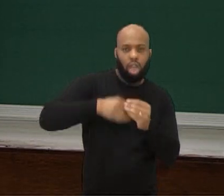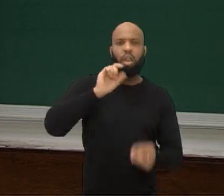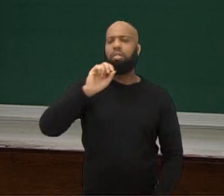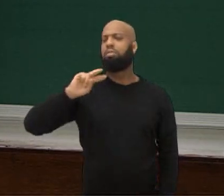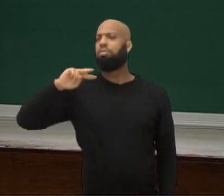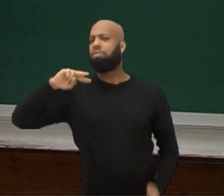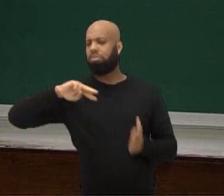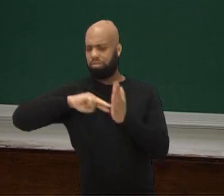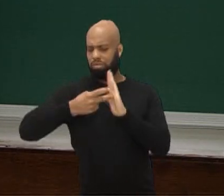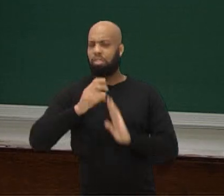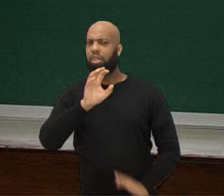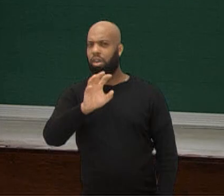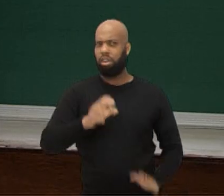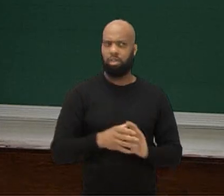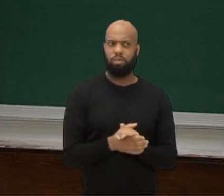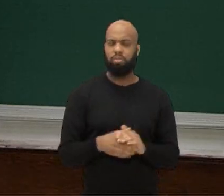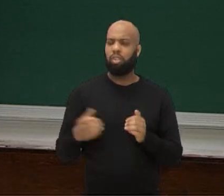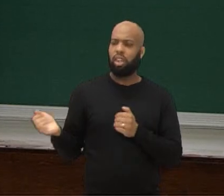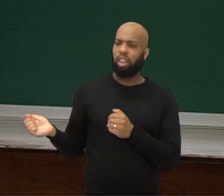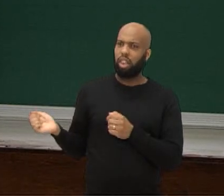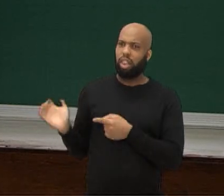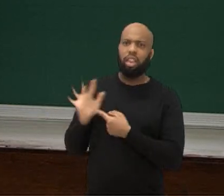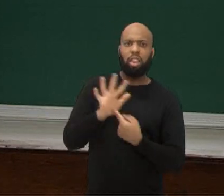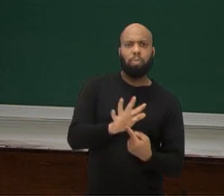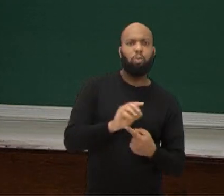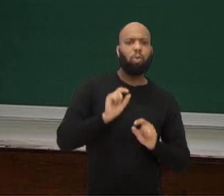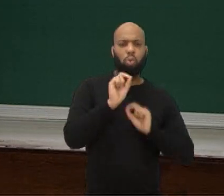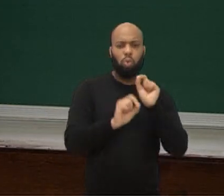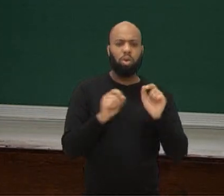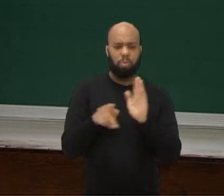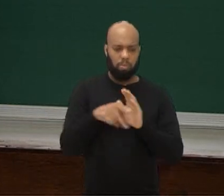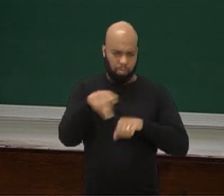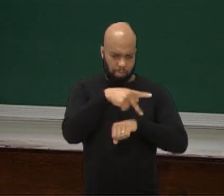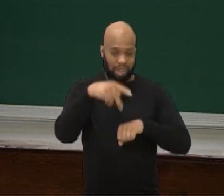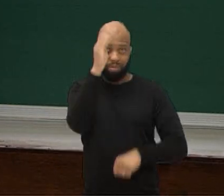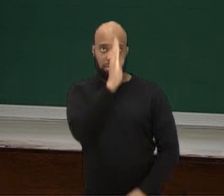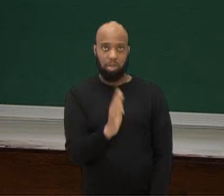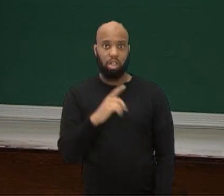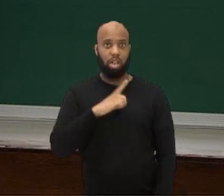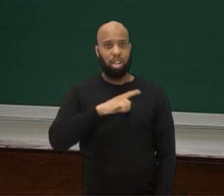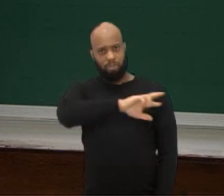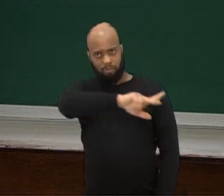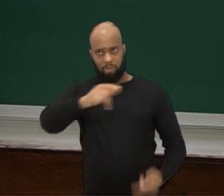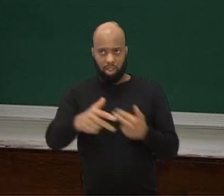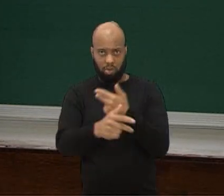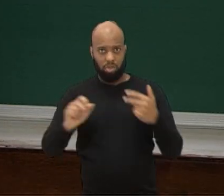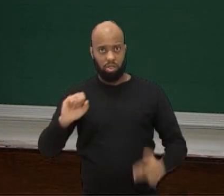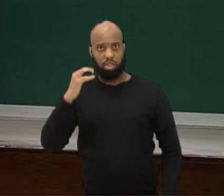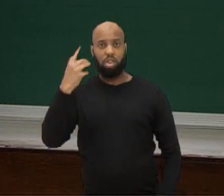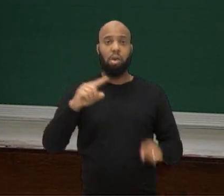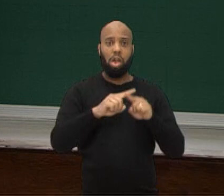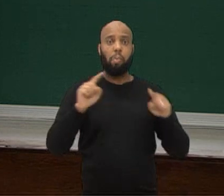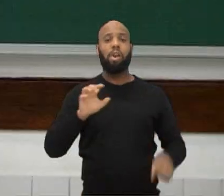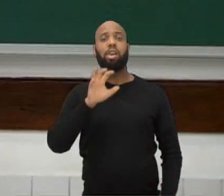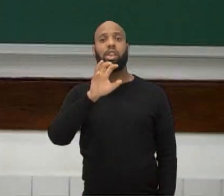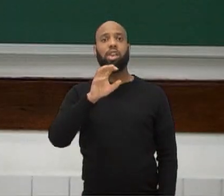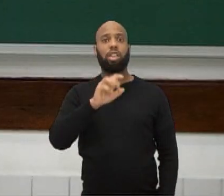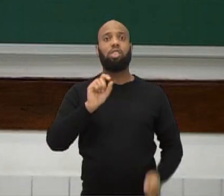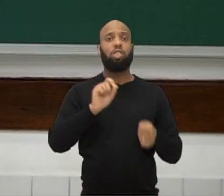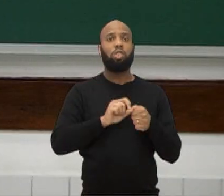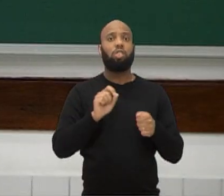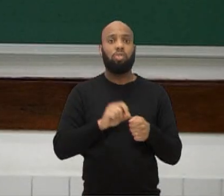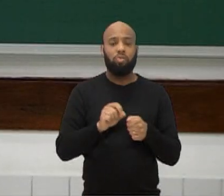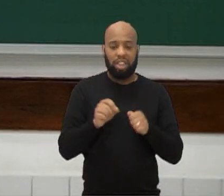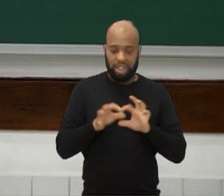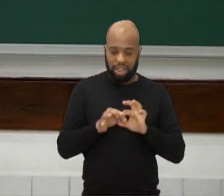ato adicional ele trouxe para o país? Entre várias medidas, o ato adicional permitiu